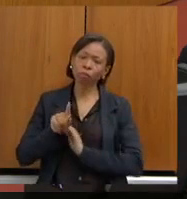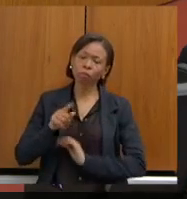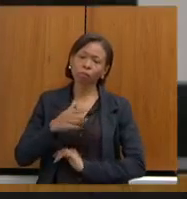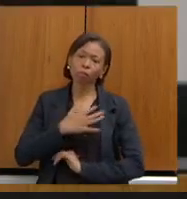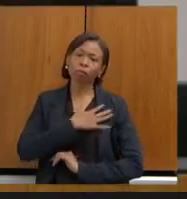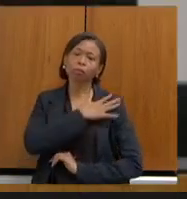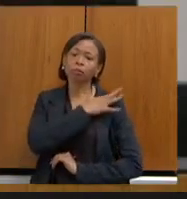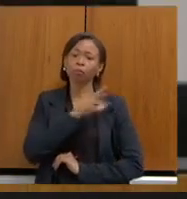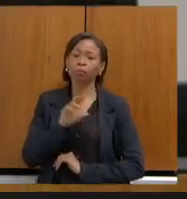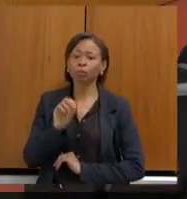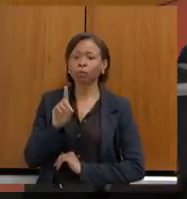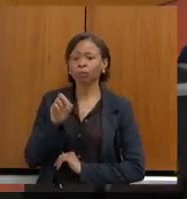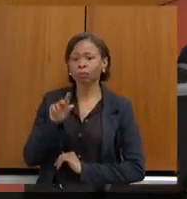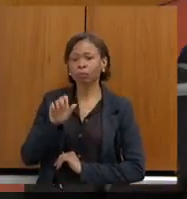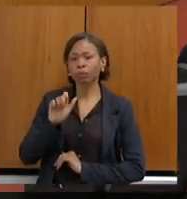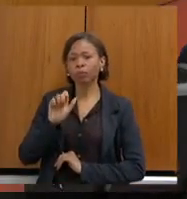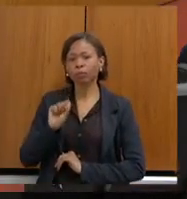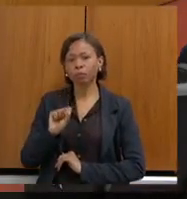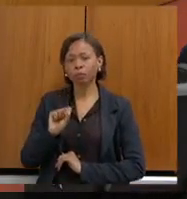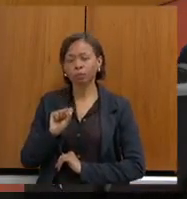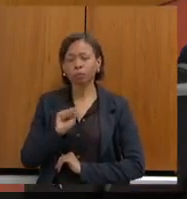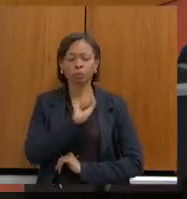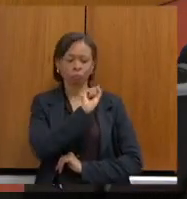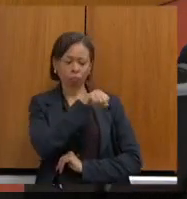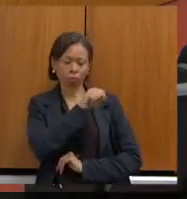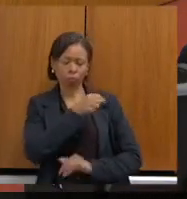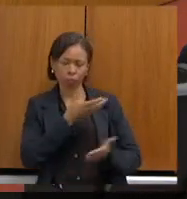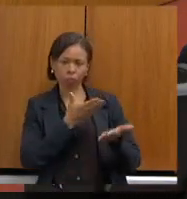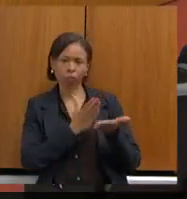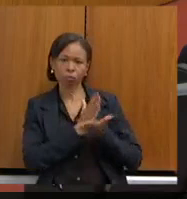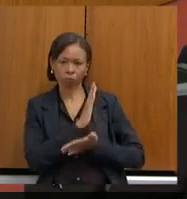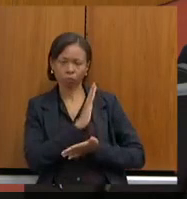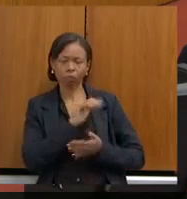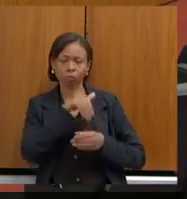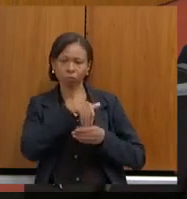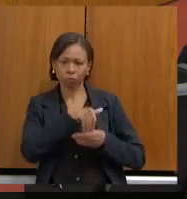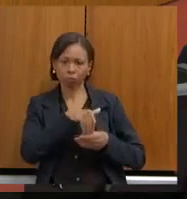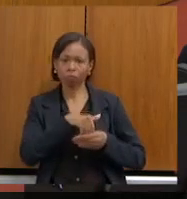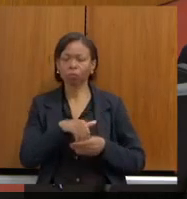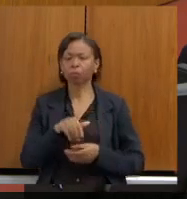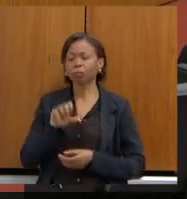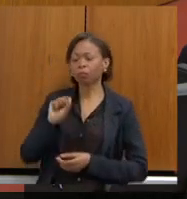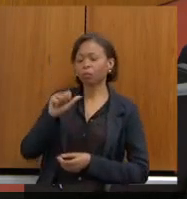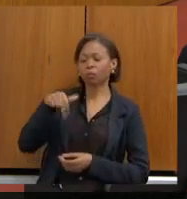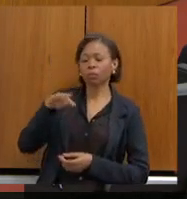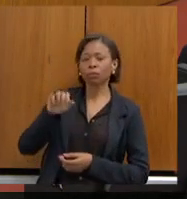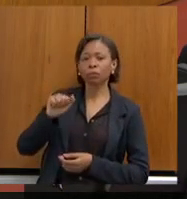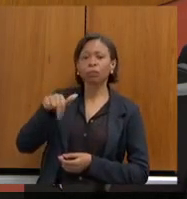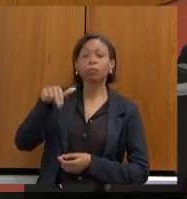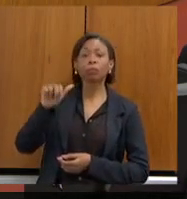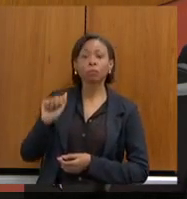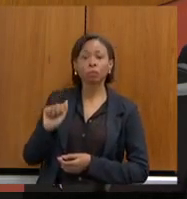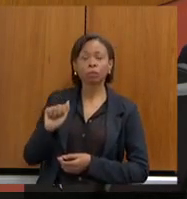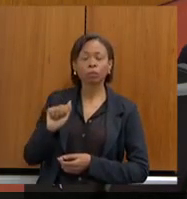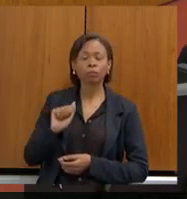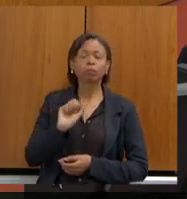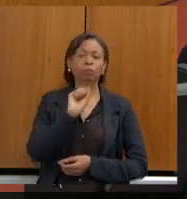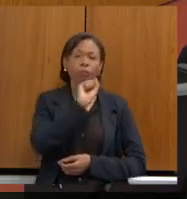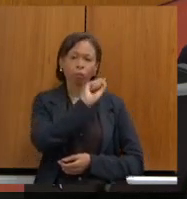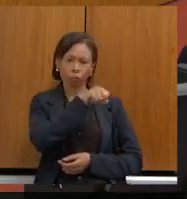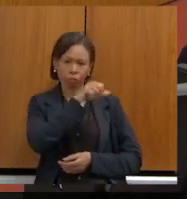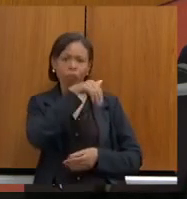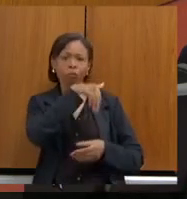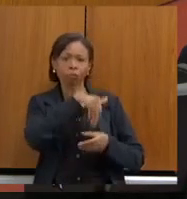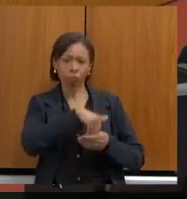Rodrigues volta o se seu presidente é como voto Deputado Gustavo Santana Lopes em seu